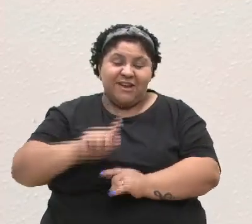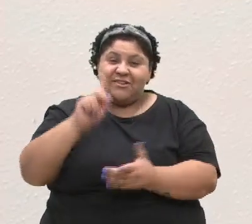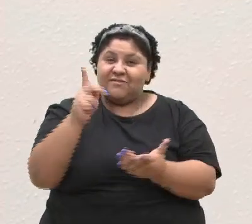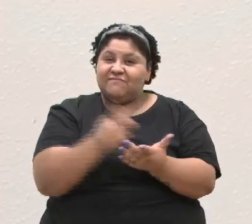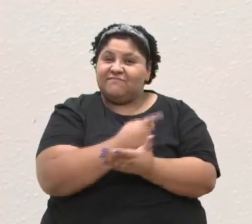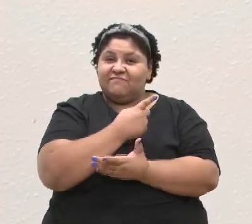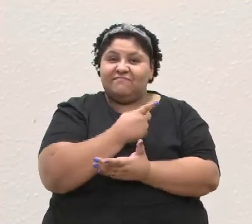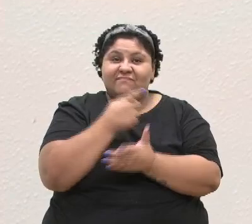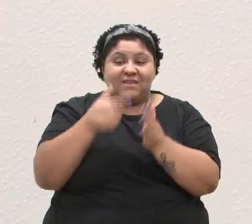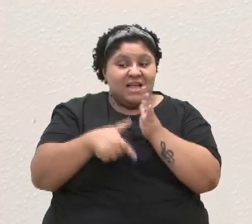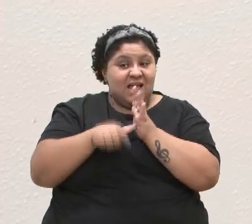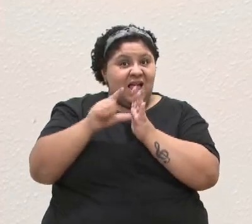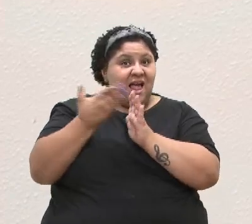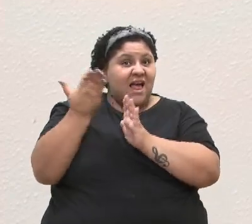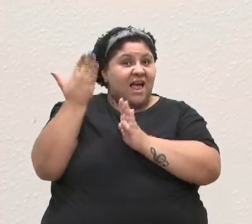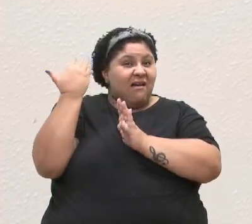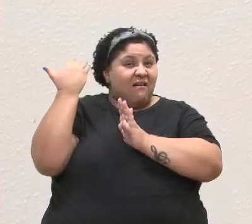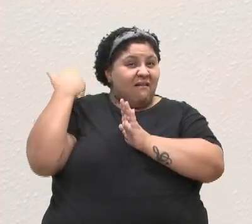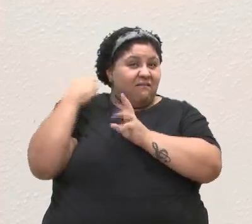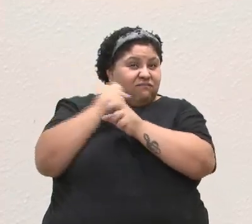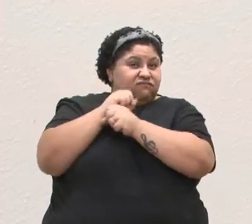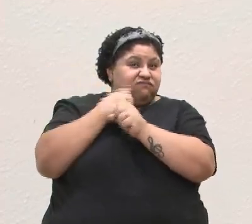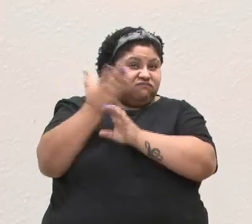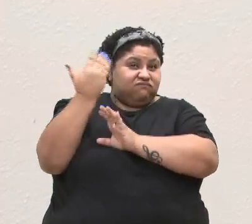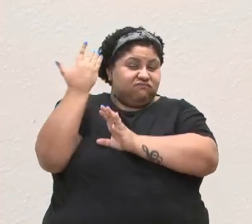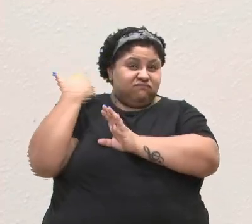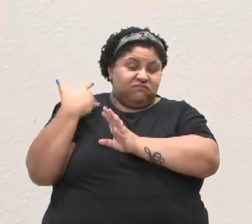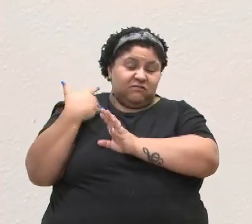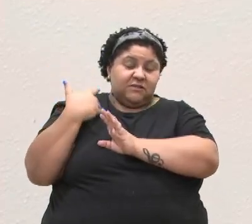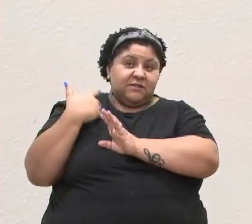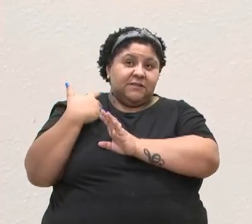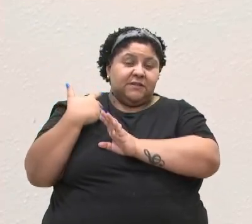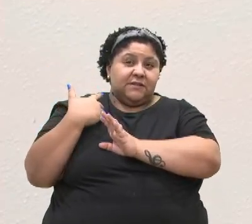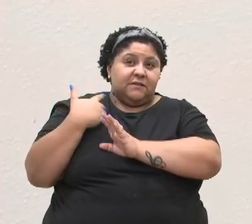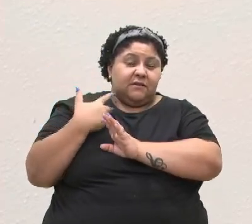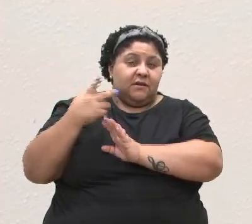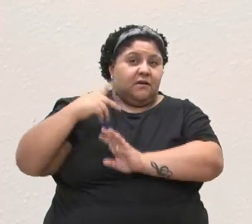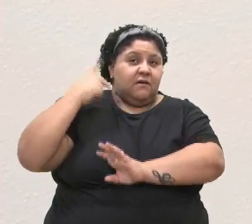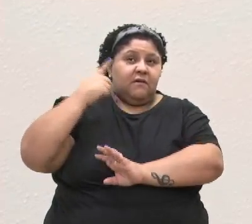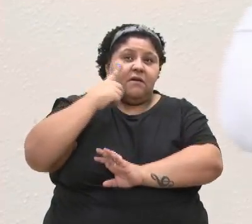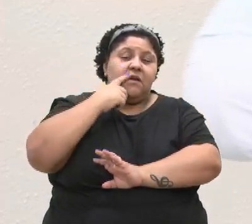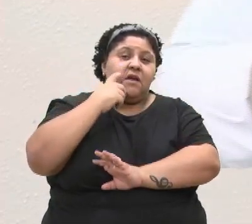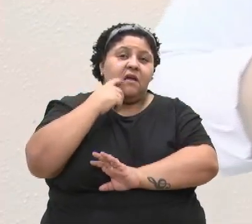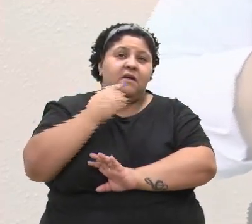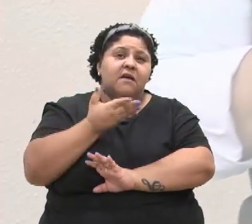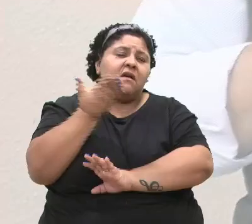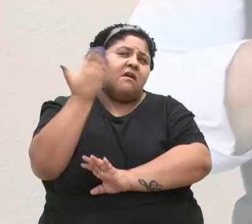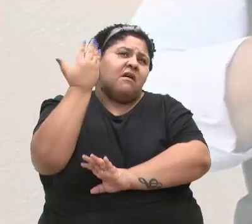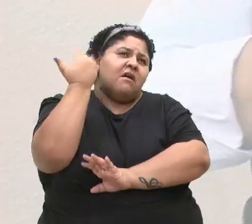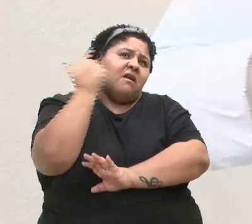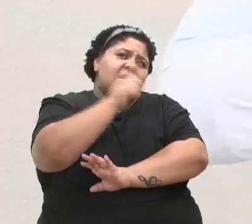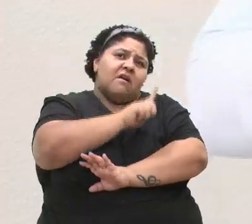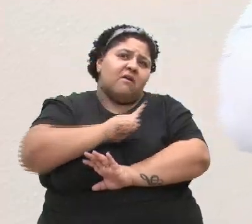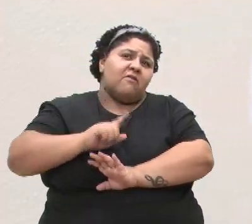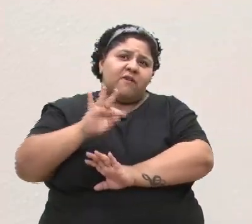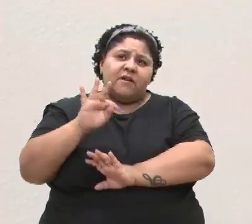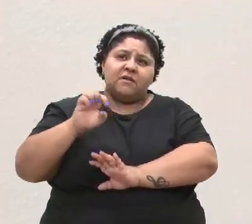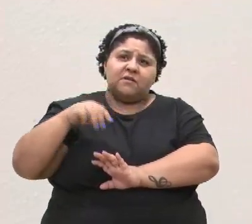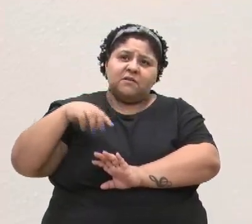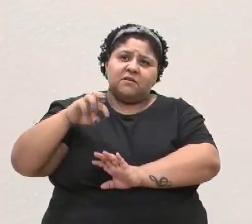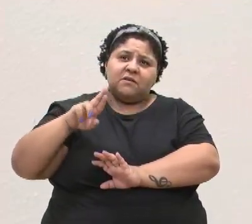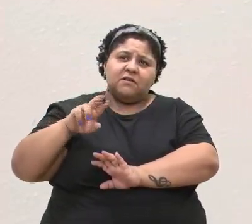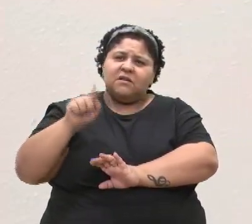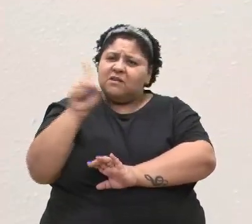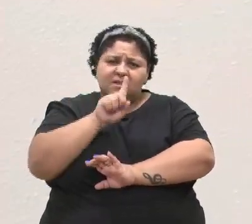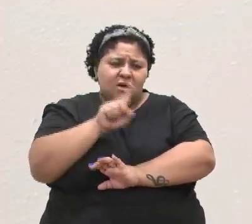nos antecederam há muitos anos atrás. E quando a vereadora Rose fala, mas foi ali, logo ali no governo Temer. Não, vocês ficaram